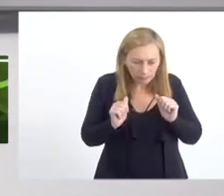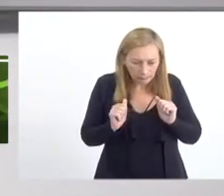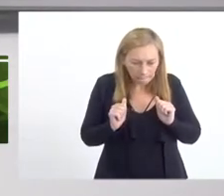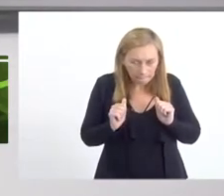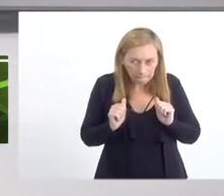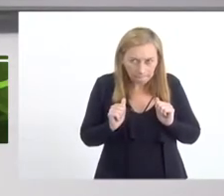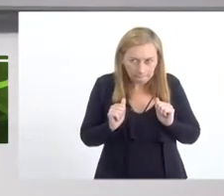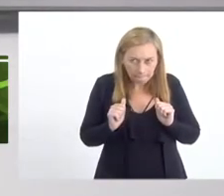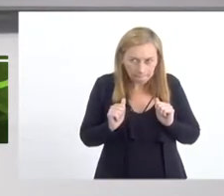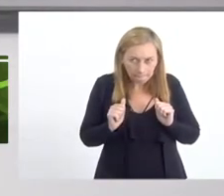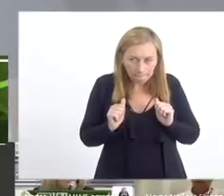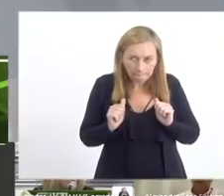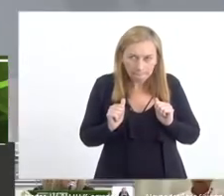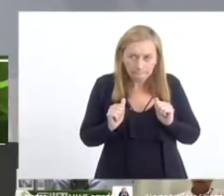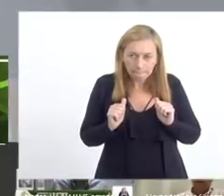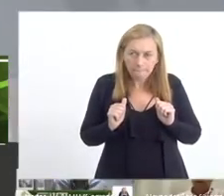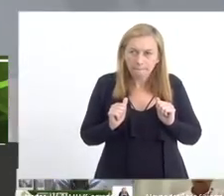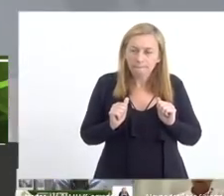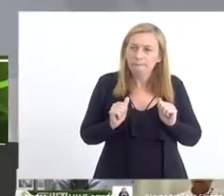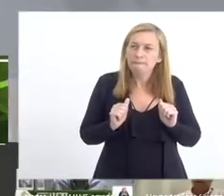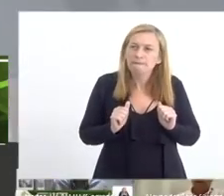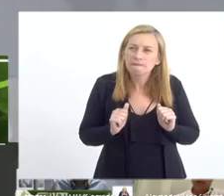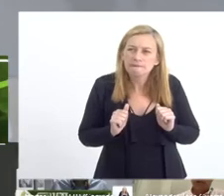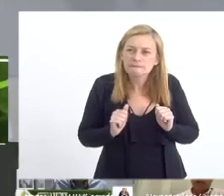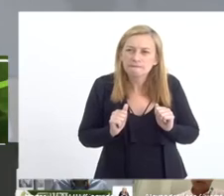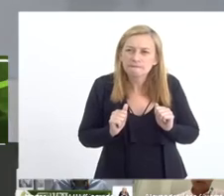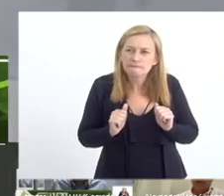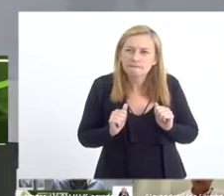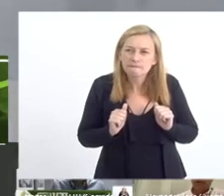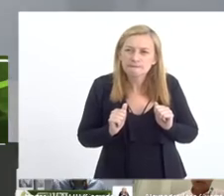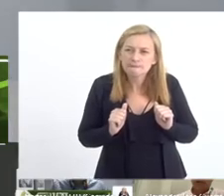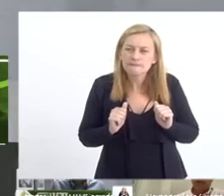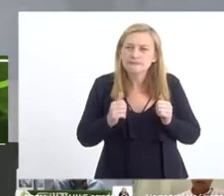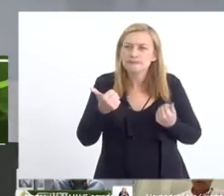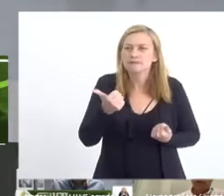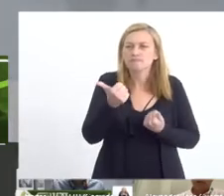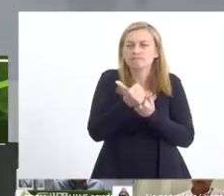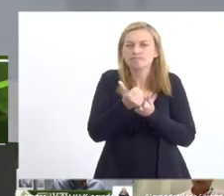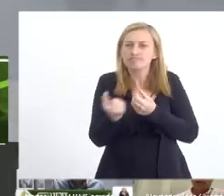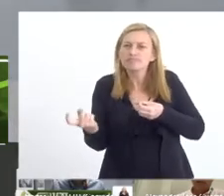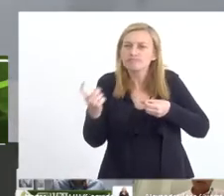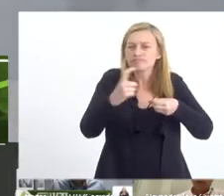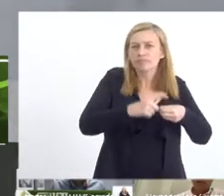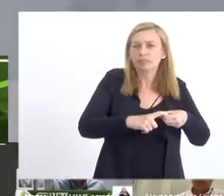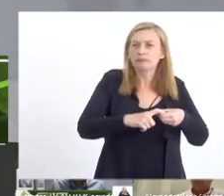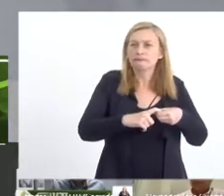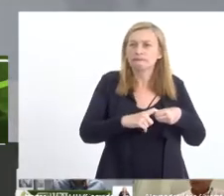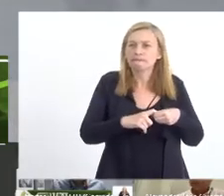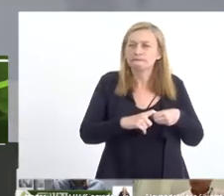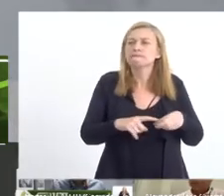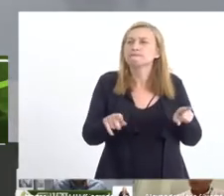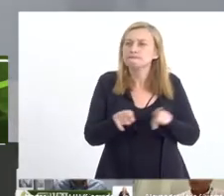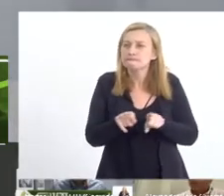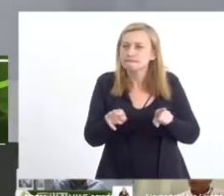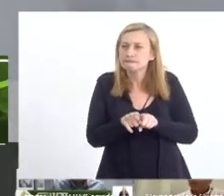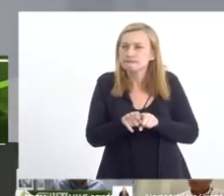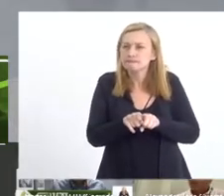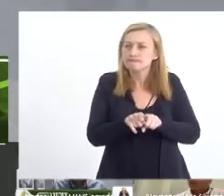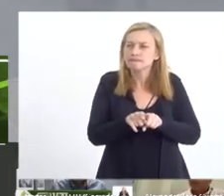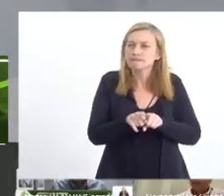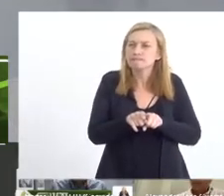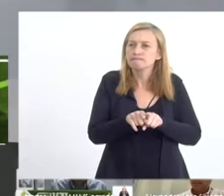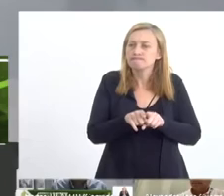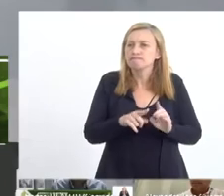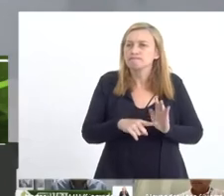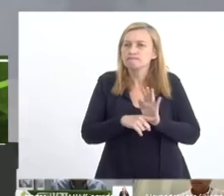com incentivos agressivos para apoiar essa retomada, e também para promover o